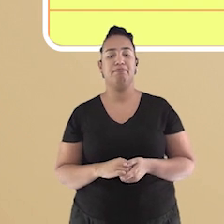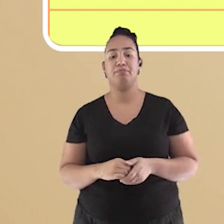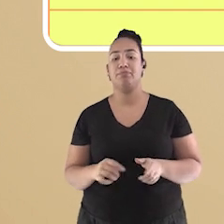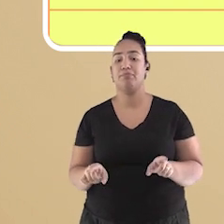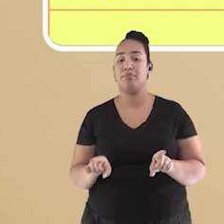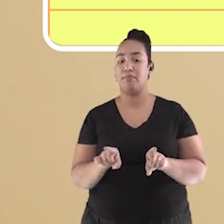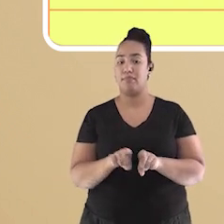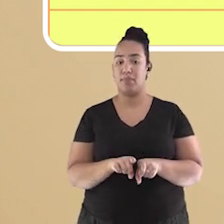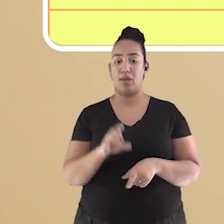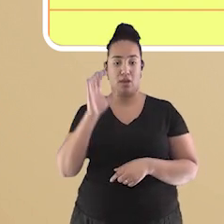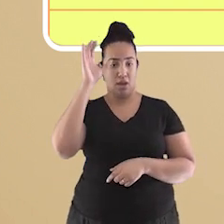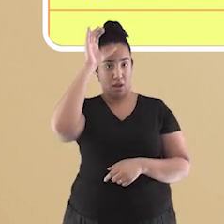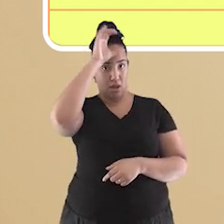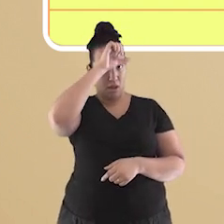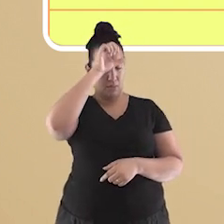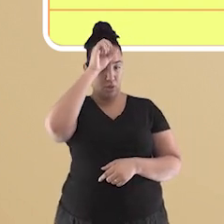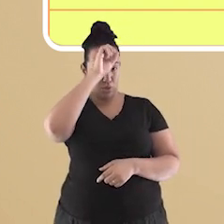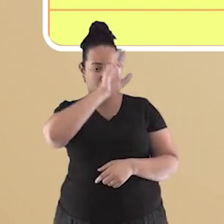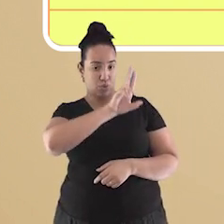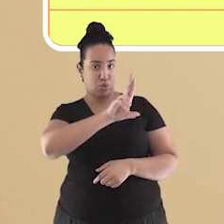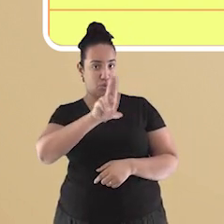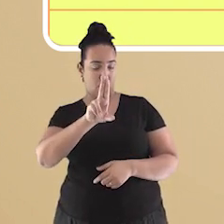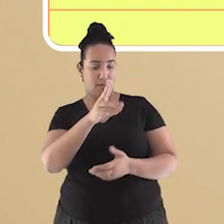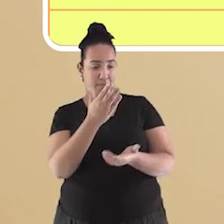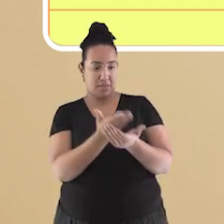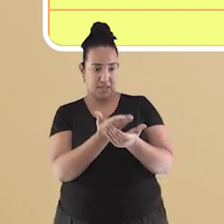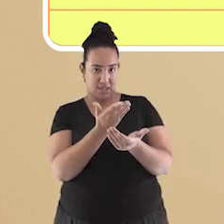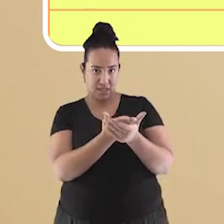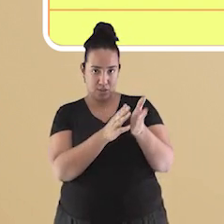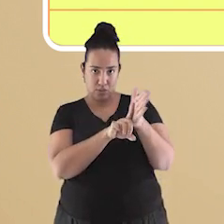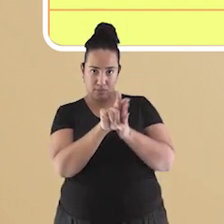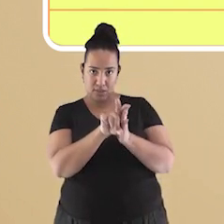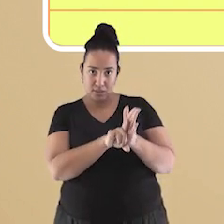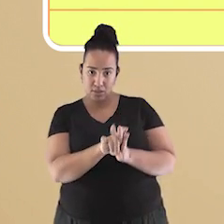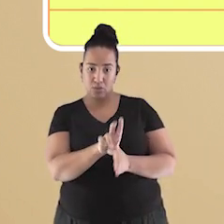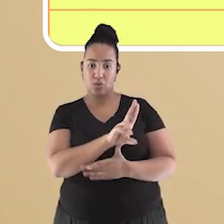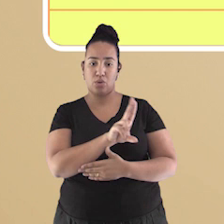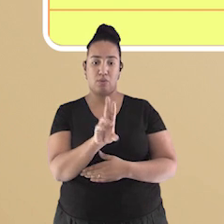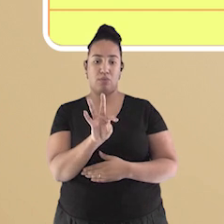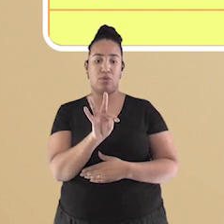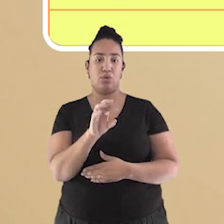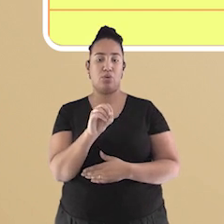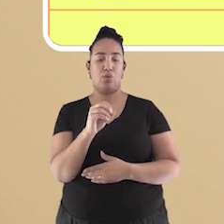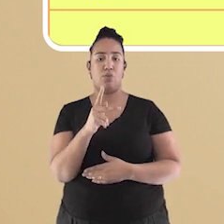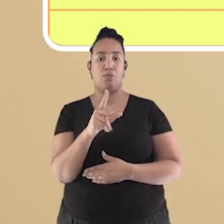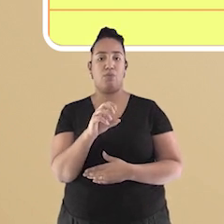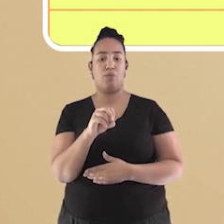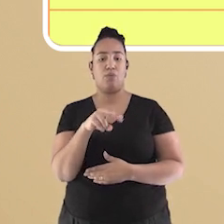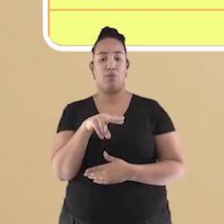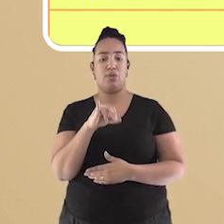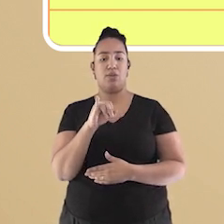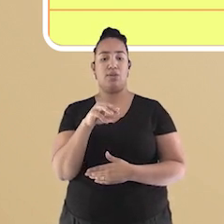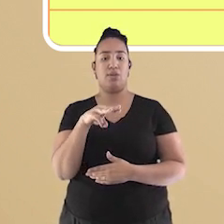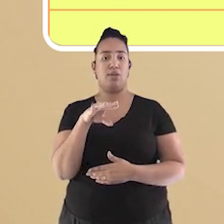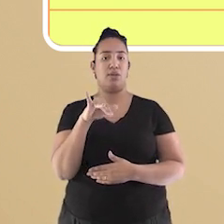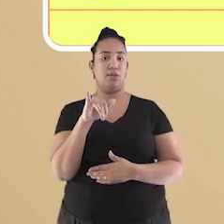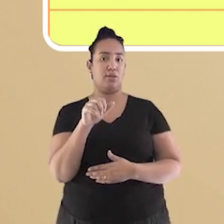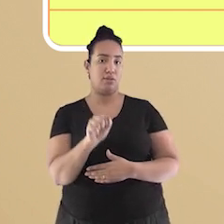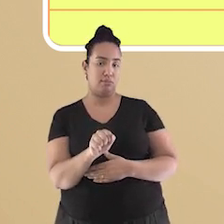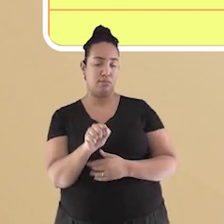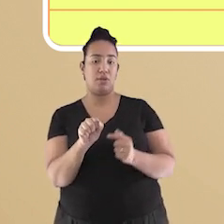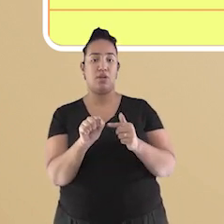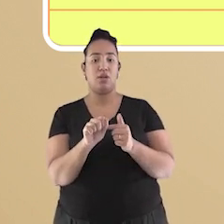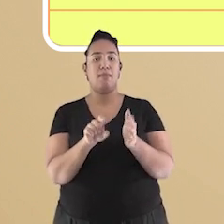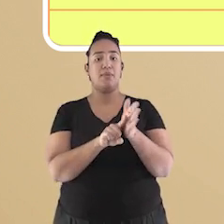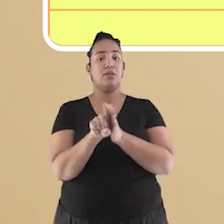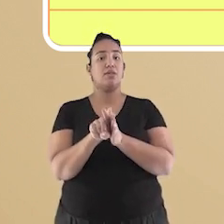dos nomes dos lugares se chama toponímia e que essa estuda os